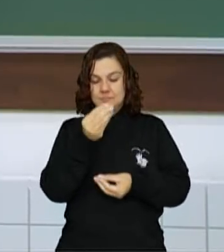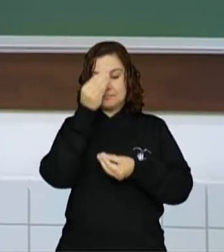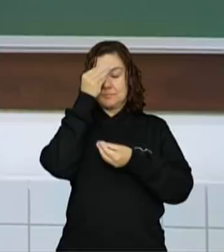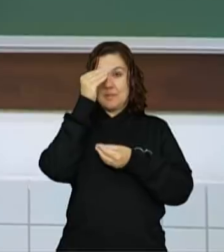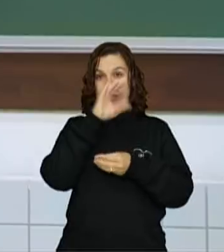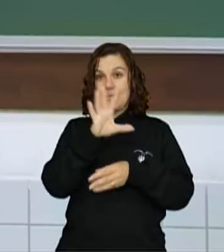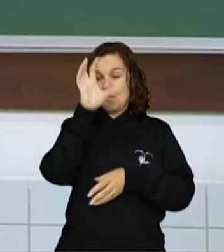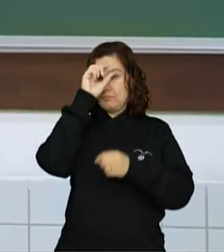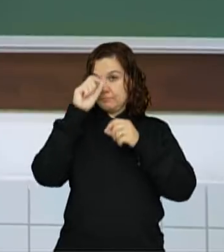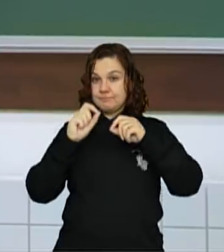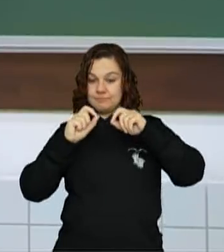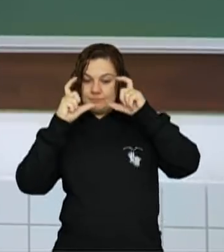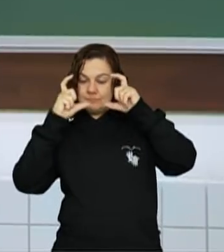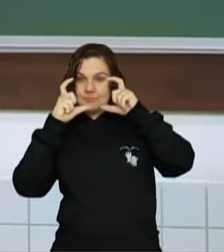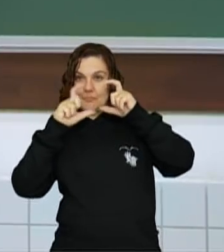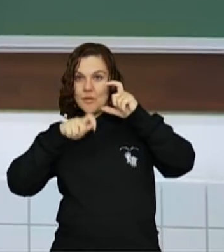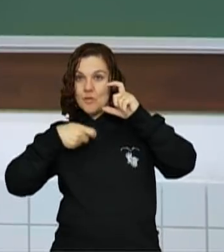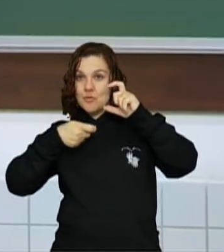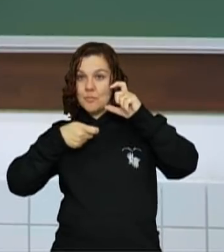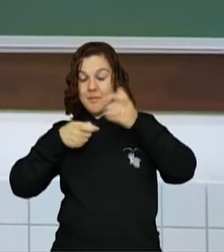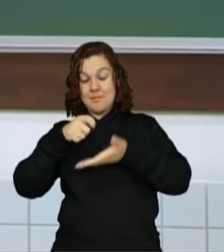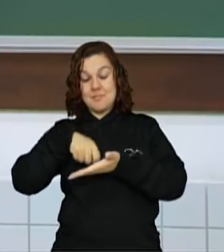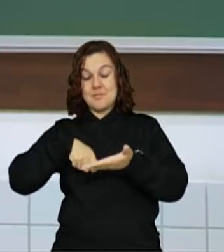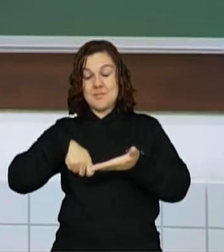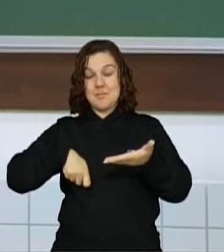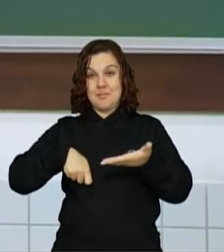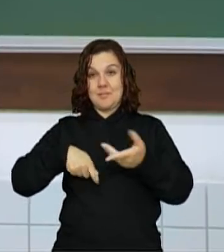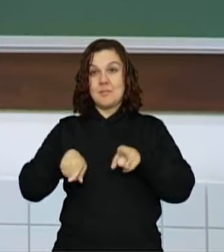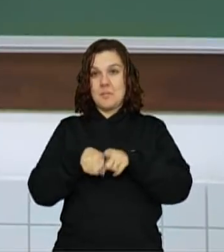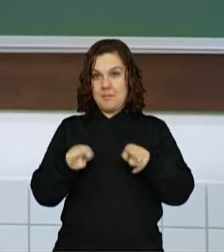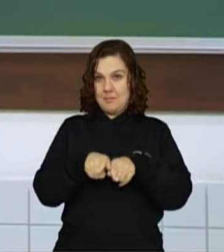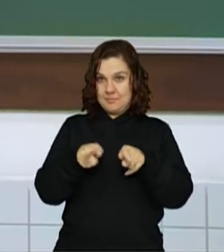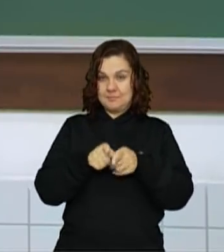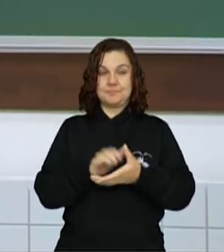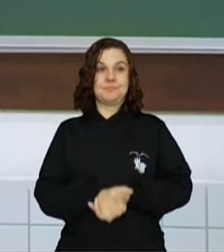estar aí atentos com relação à escrita e à grafia.